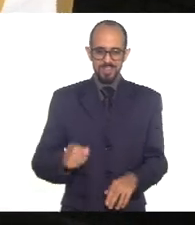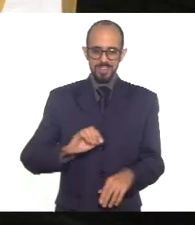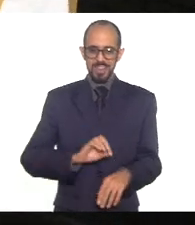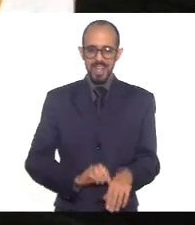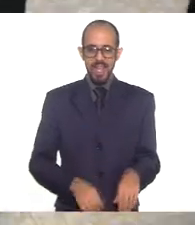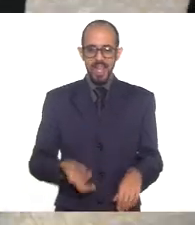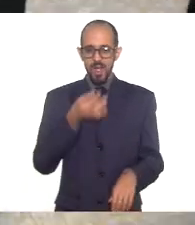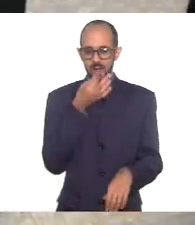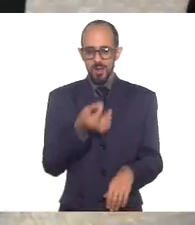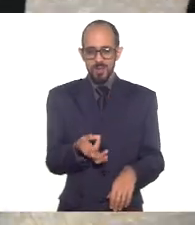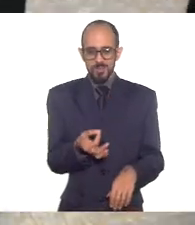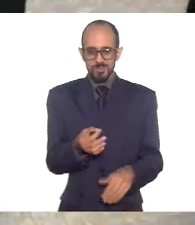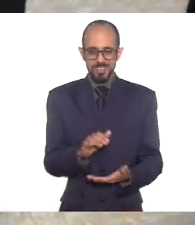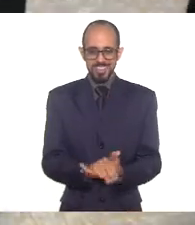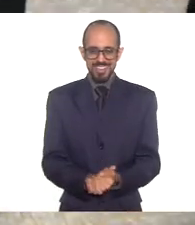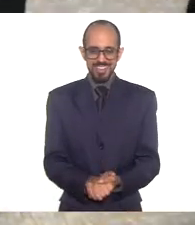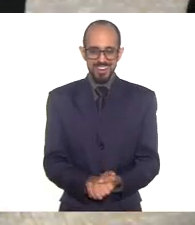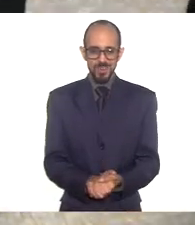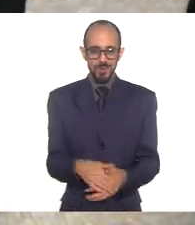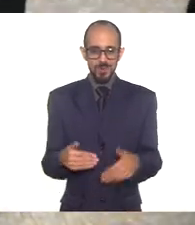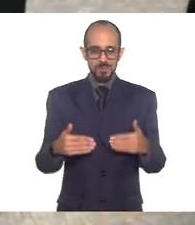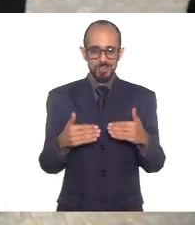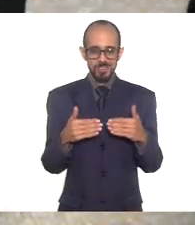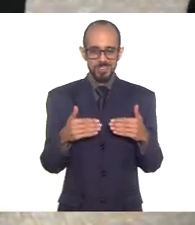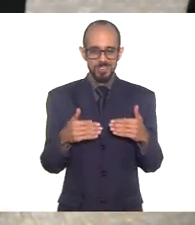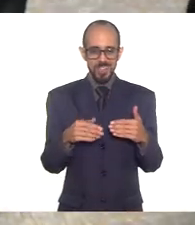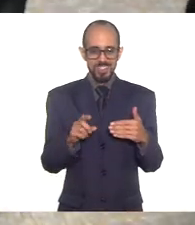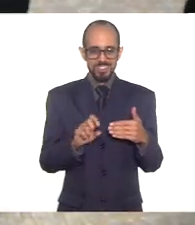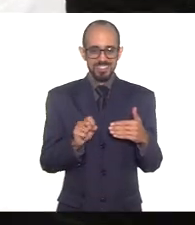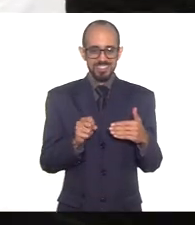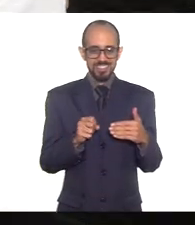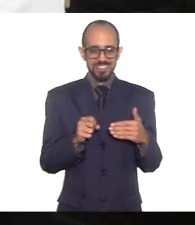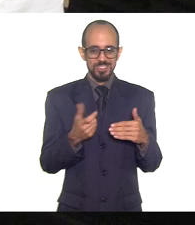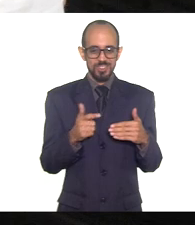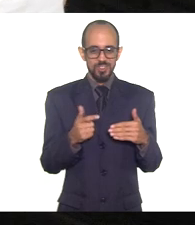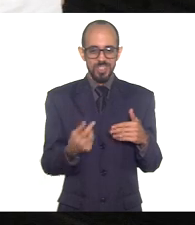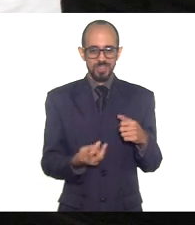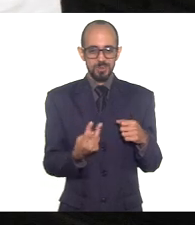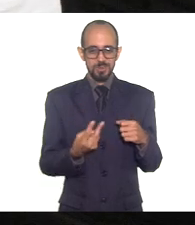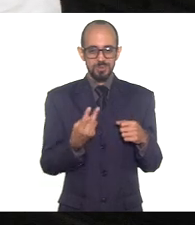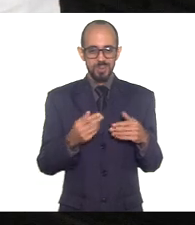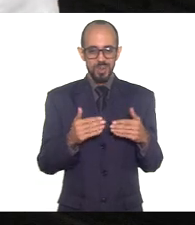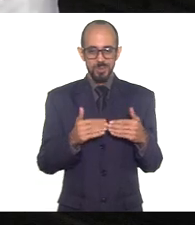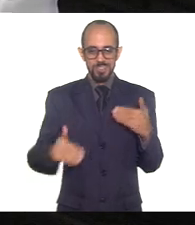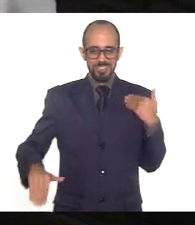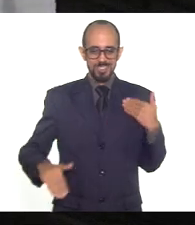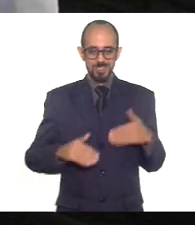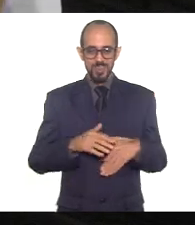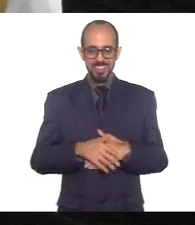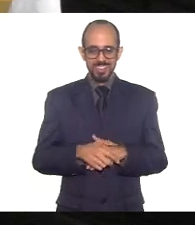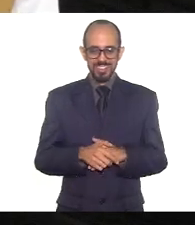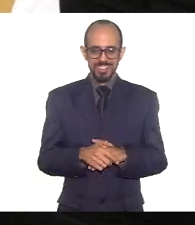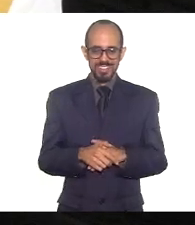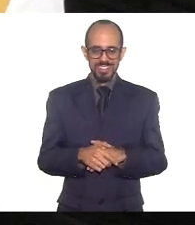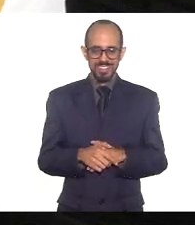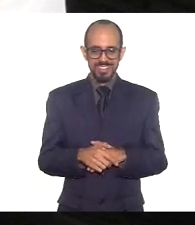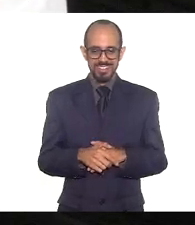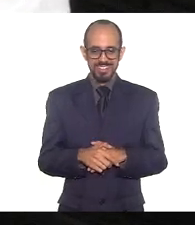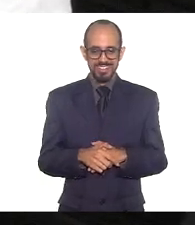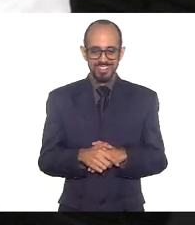embora nós não tivéssemos nenhum valor para fazer a descoberta até o Flamengo